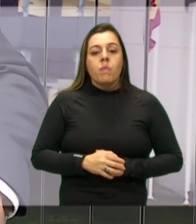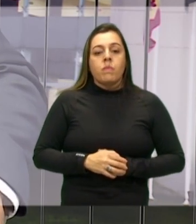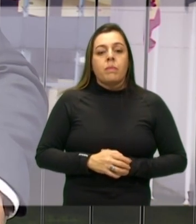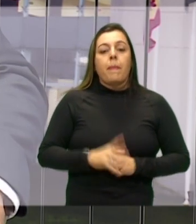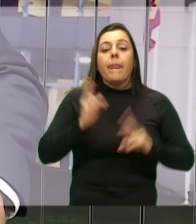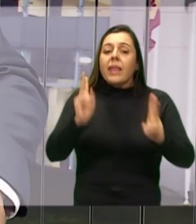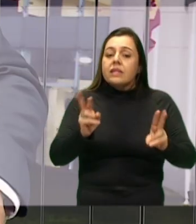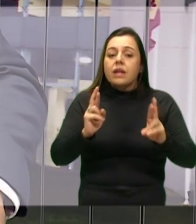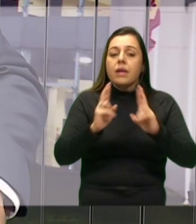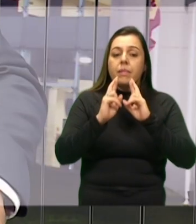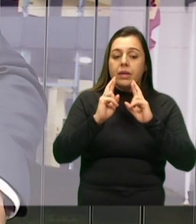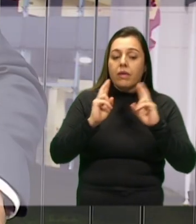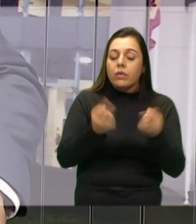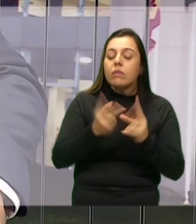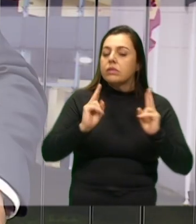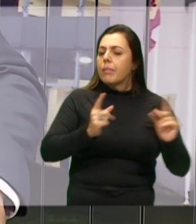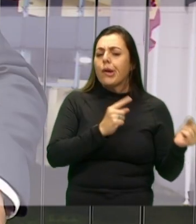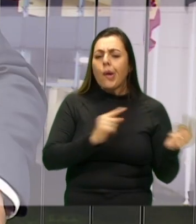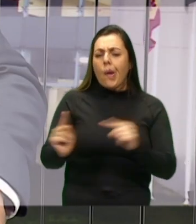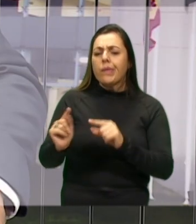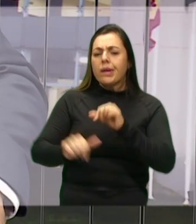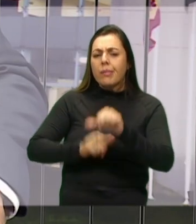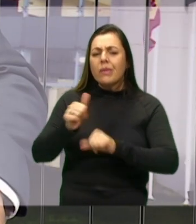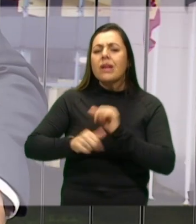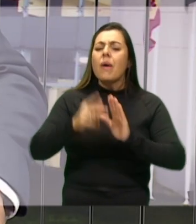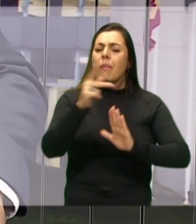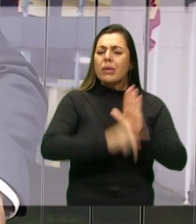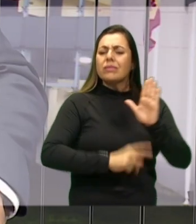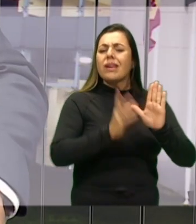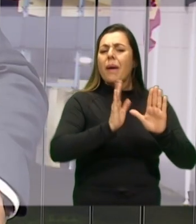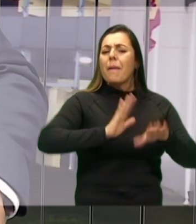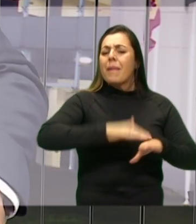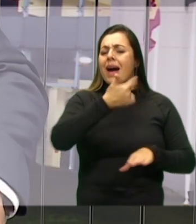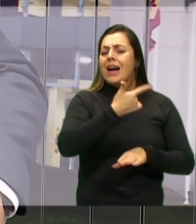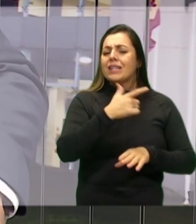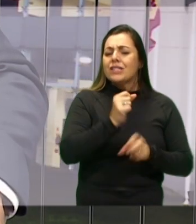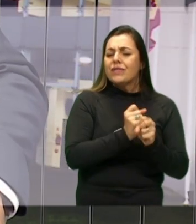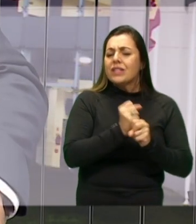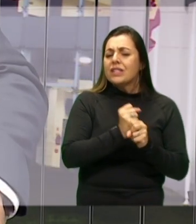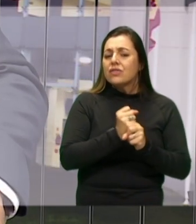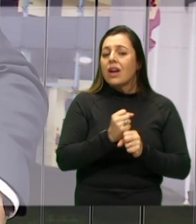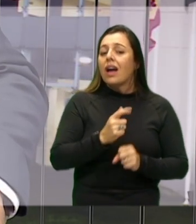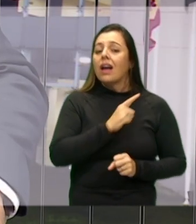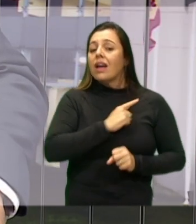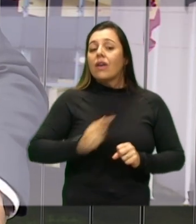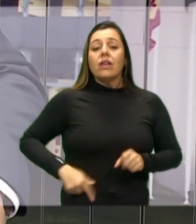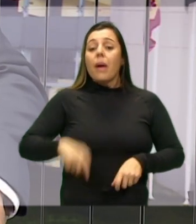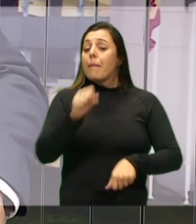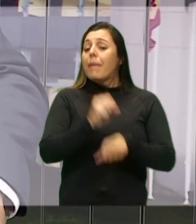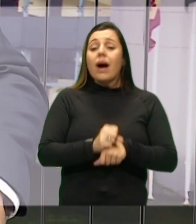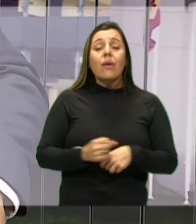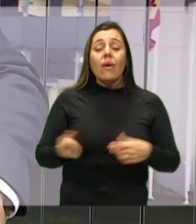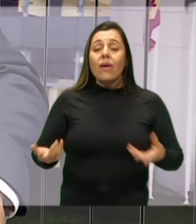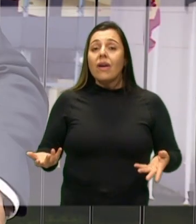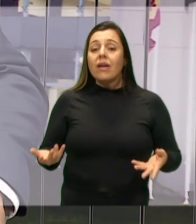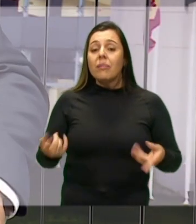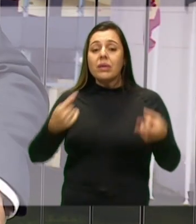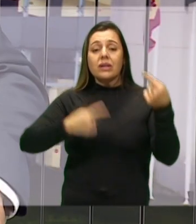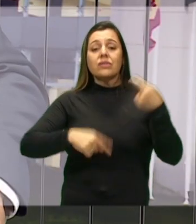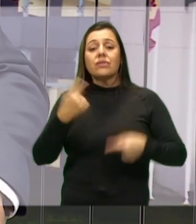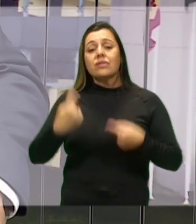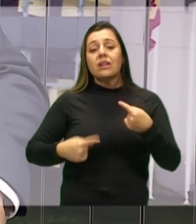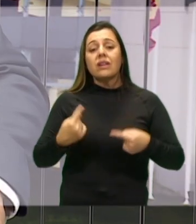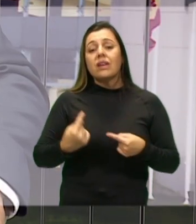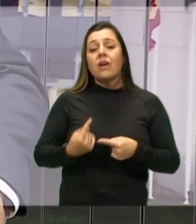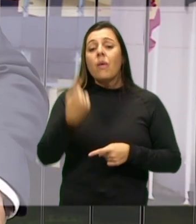as reuniões, eu fui contra a mudança, porque já é um programa que existe na cidade há mais de 20 anos e o governo parou neste ponto para discutir isso